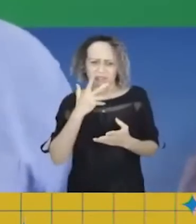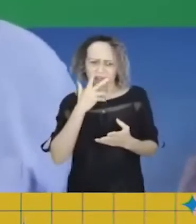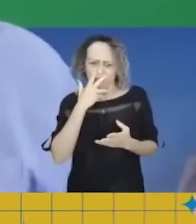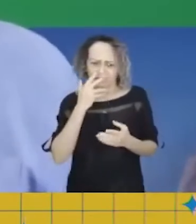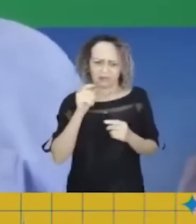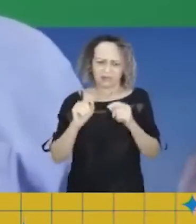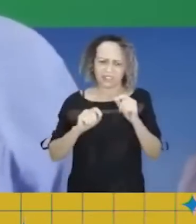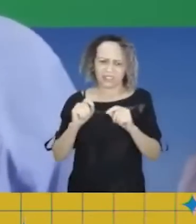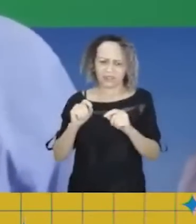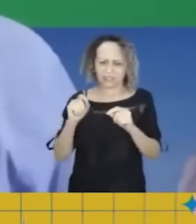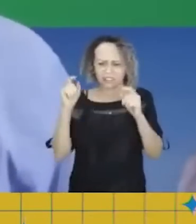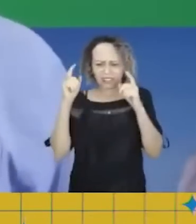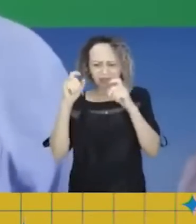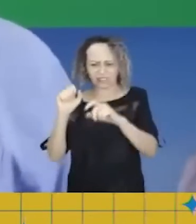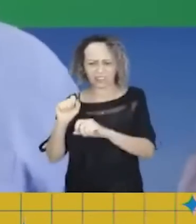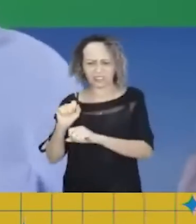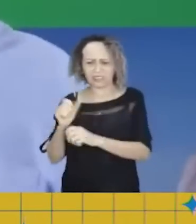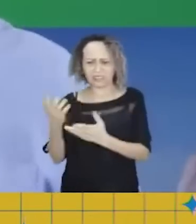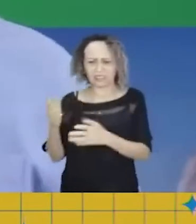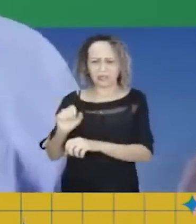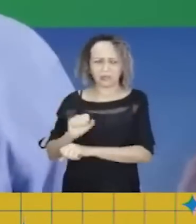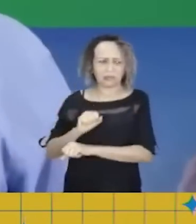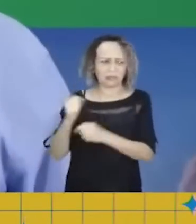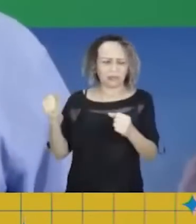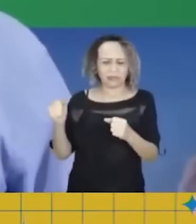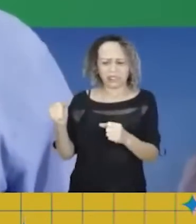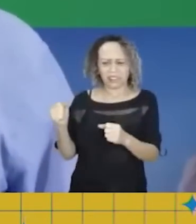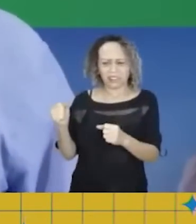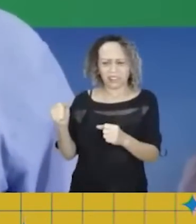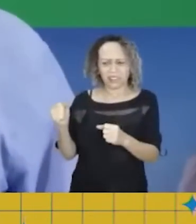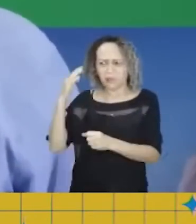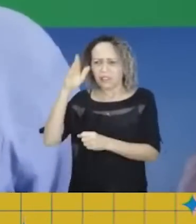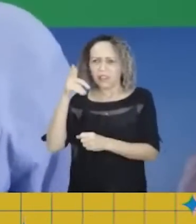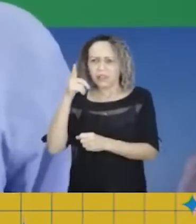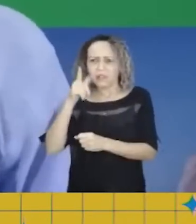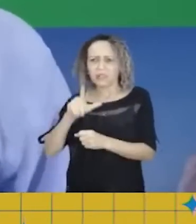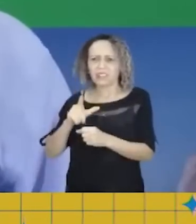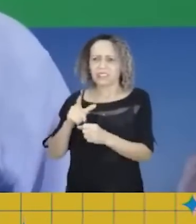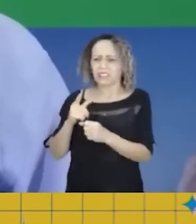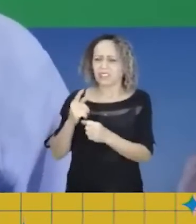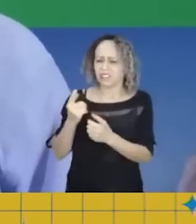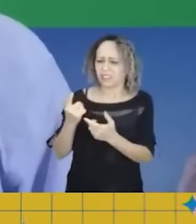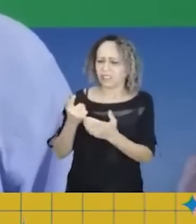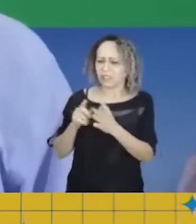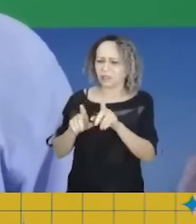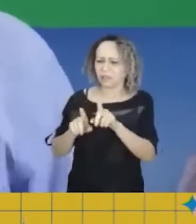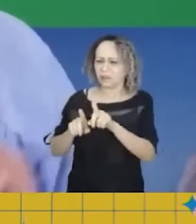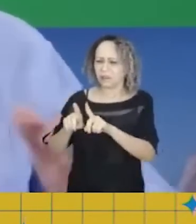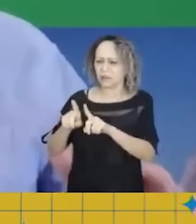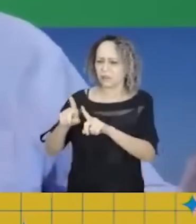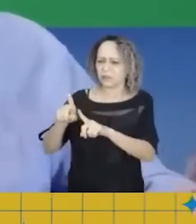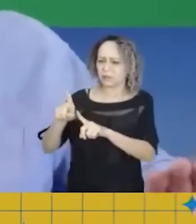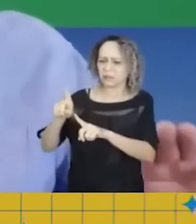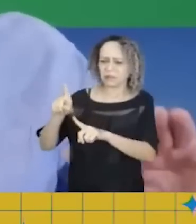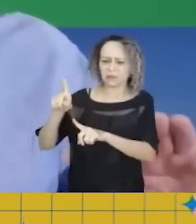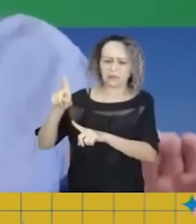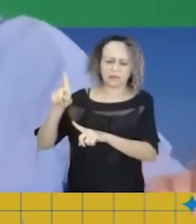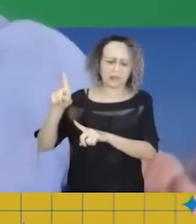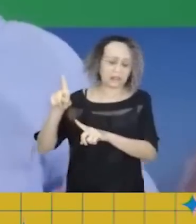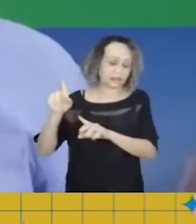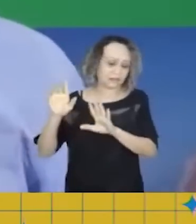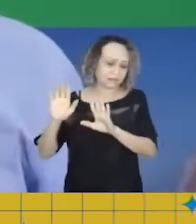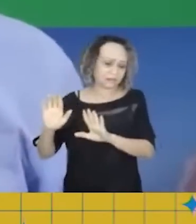mesmo fazendo a loucura que ele faz as mentiras que ele conta e eu não ficava que ele escreveu nós vamos continuar